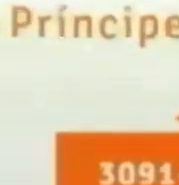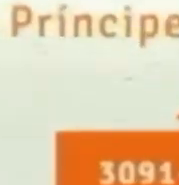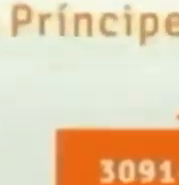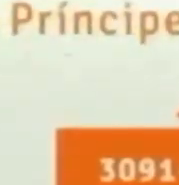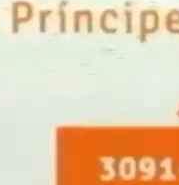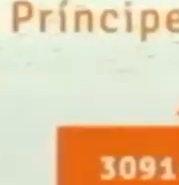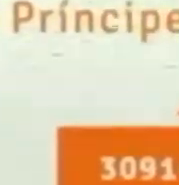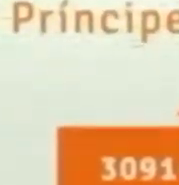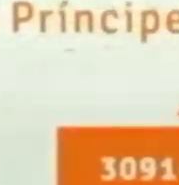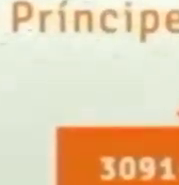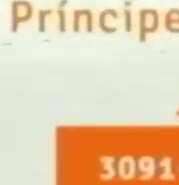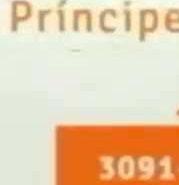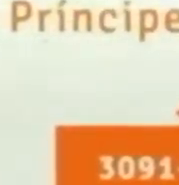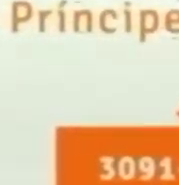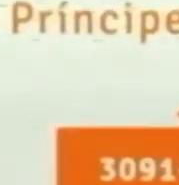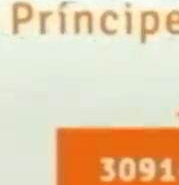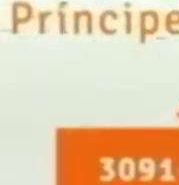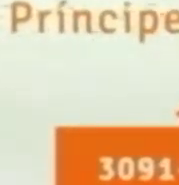Mais informações,